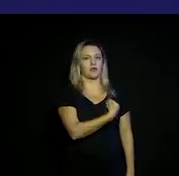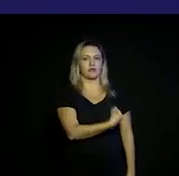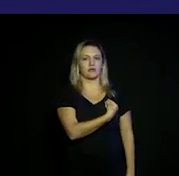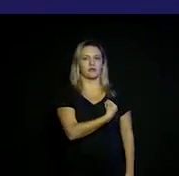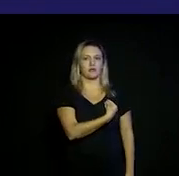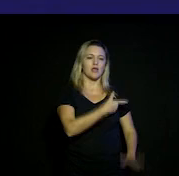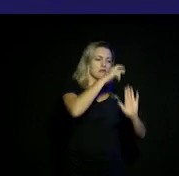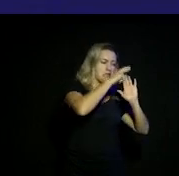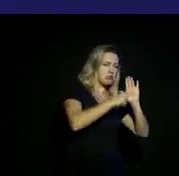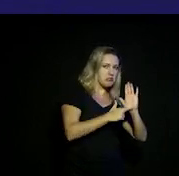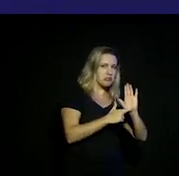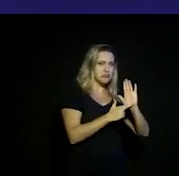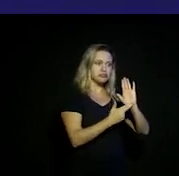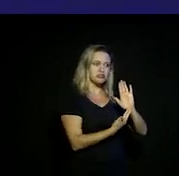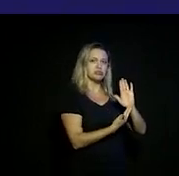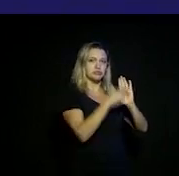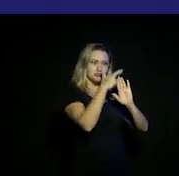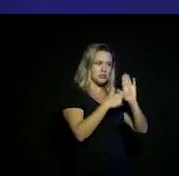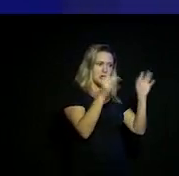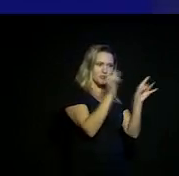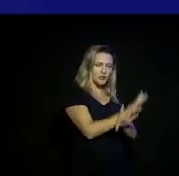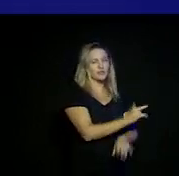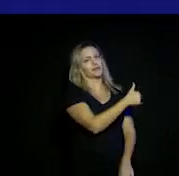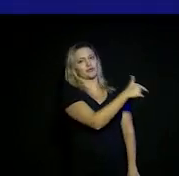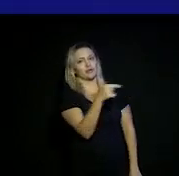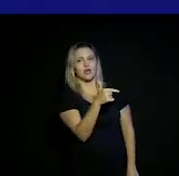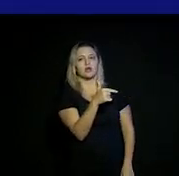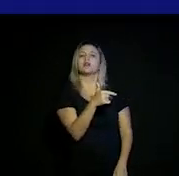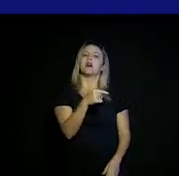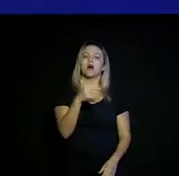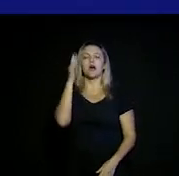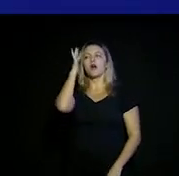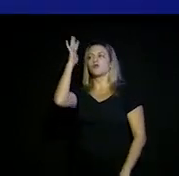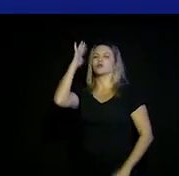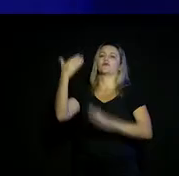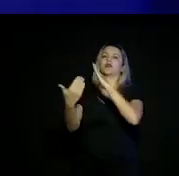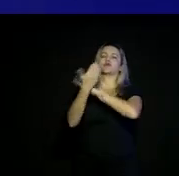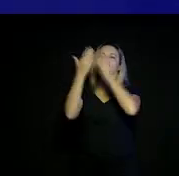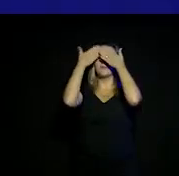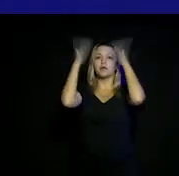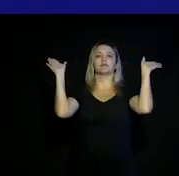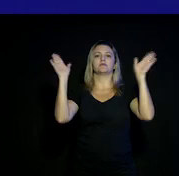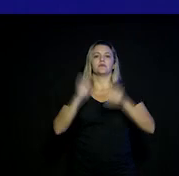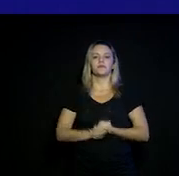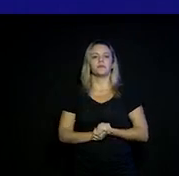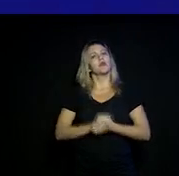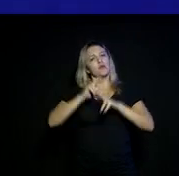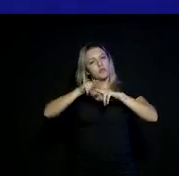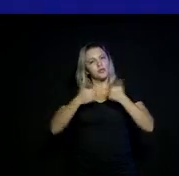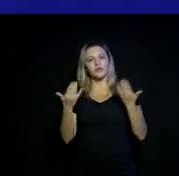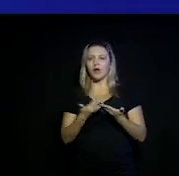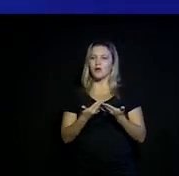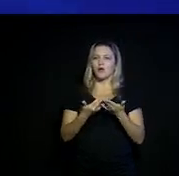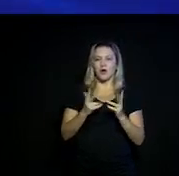perto. Isso é tão poderoso que eu tomei a decisão estratégica de tirar um tempinho do nosso encontro do Fator X Life,